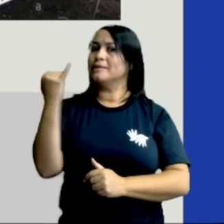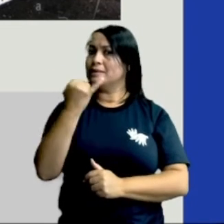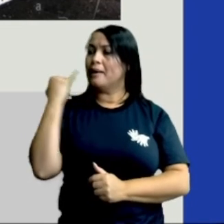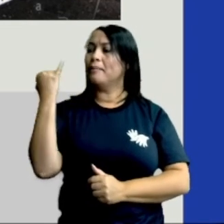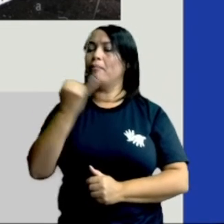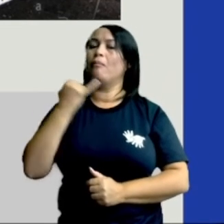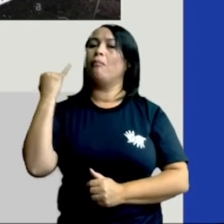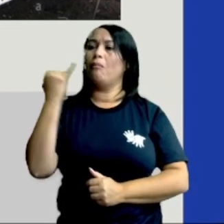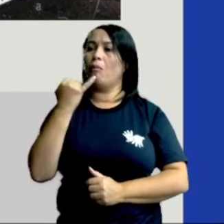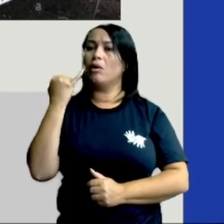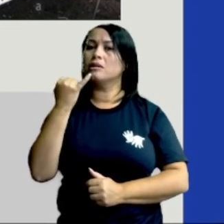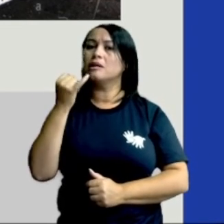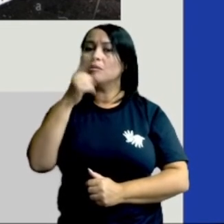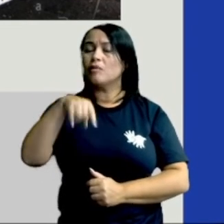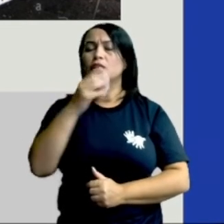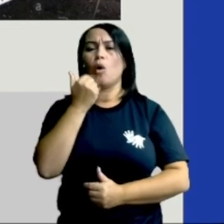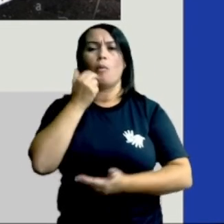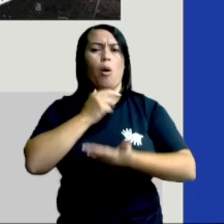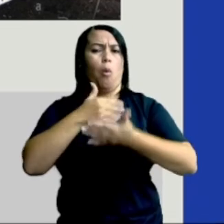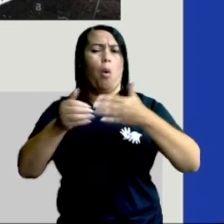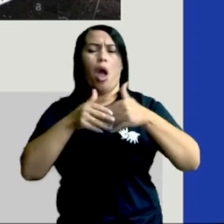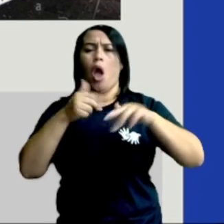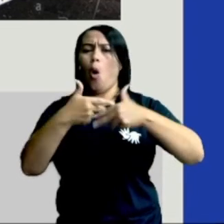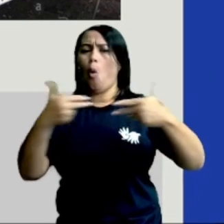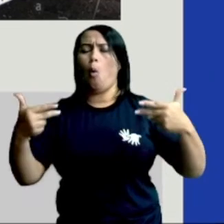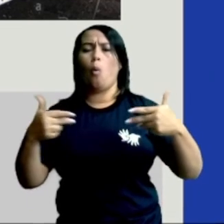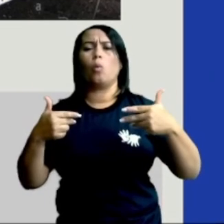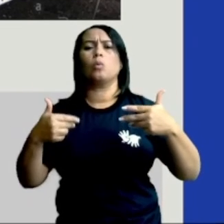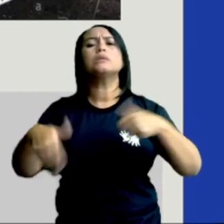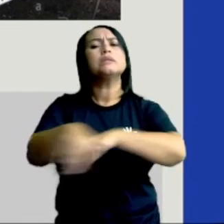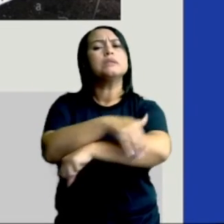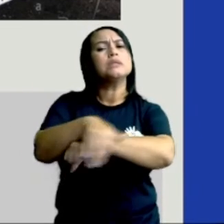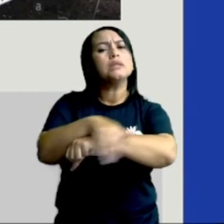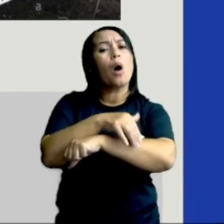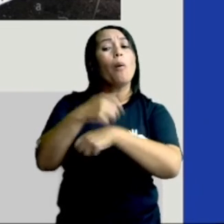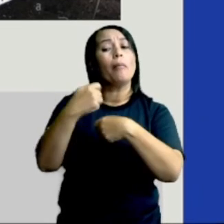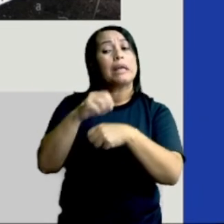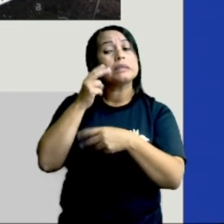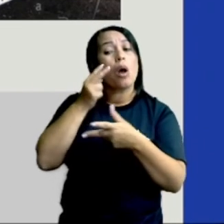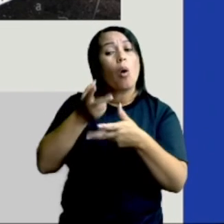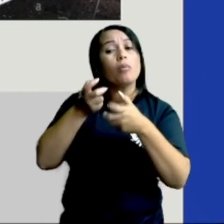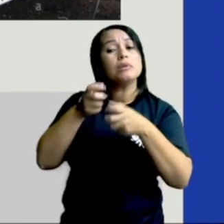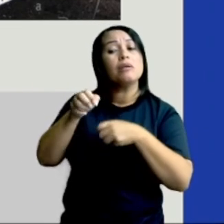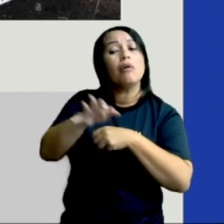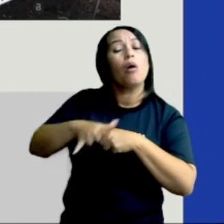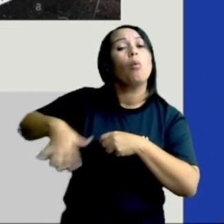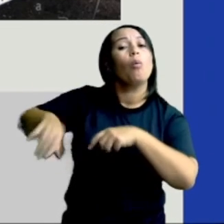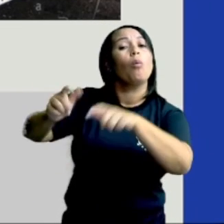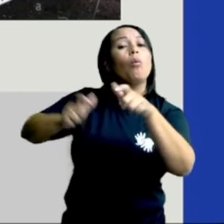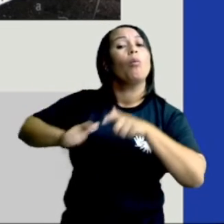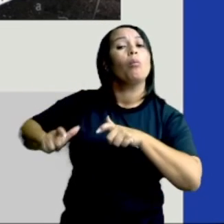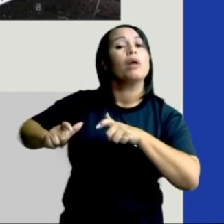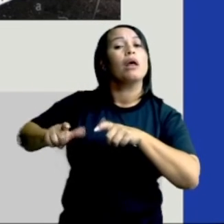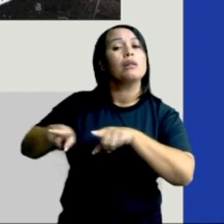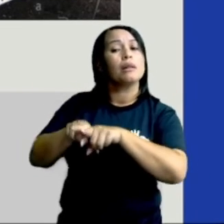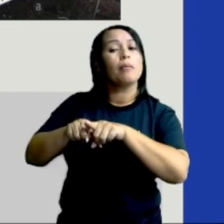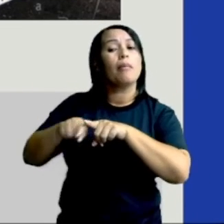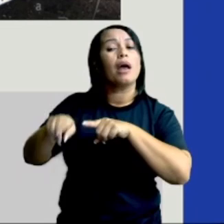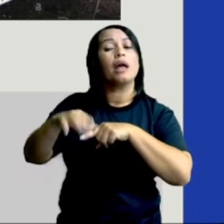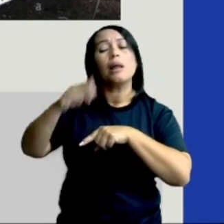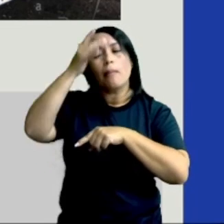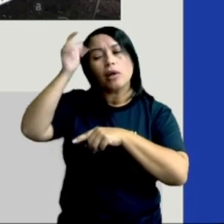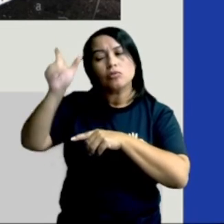quando você vai comer qualquer coisa na rua, certo? Você deve observar toda a higiene